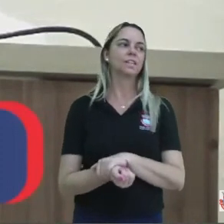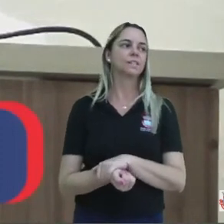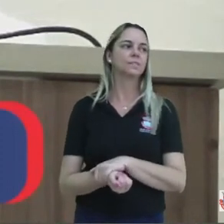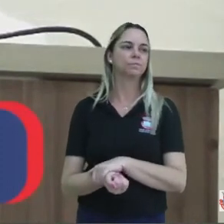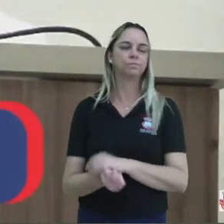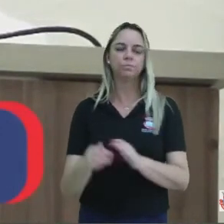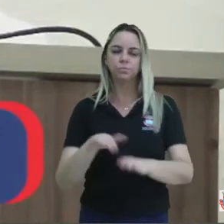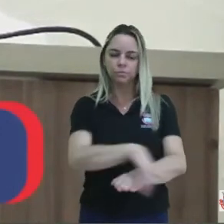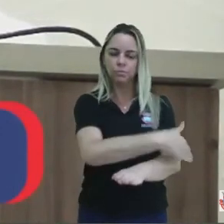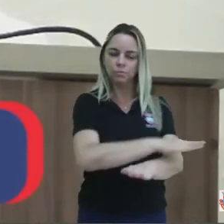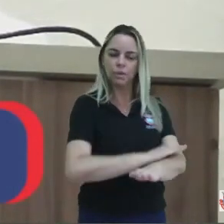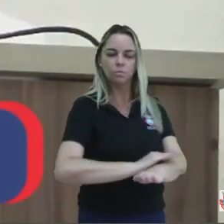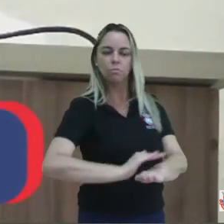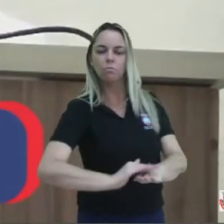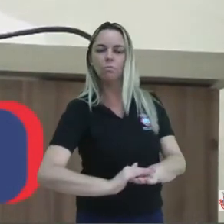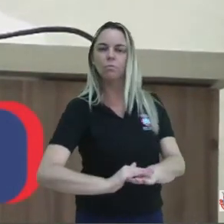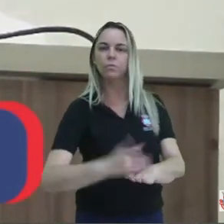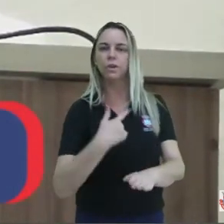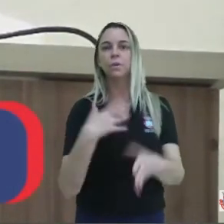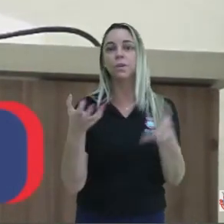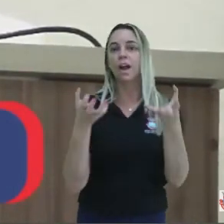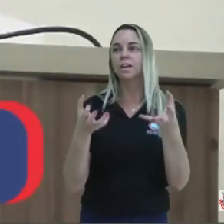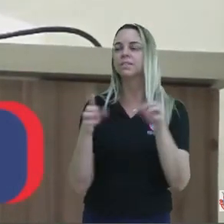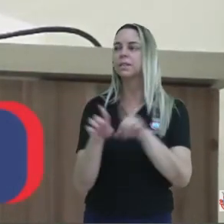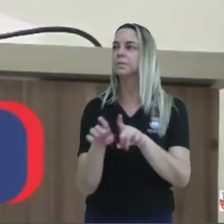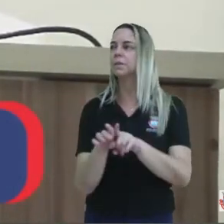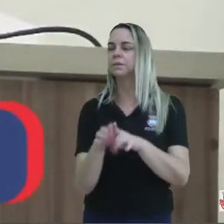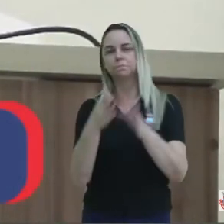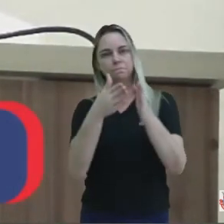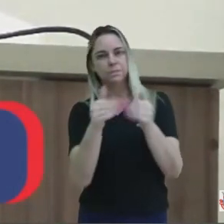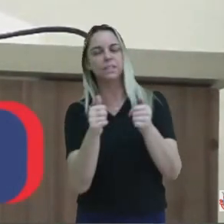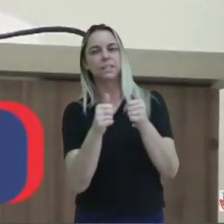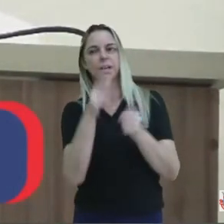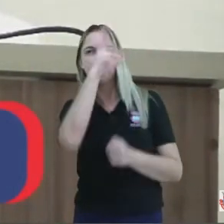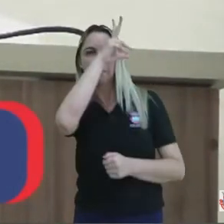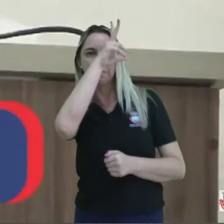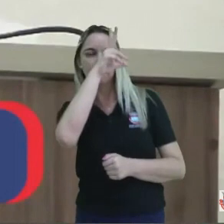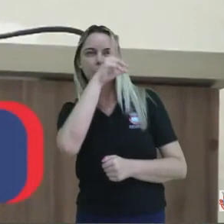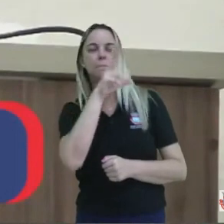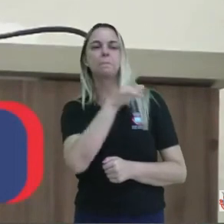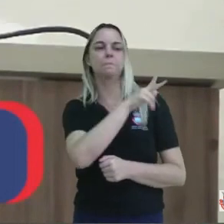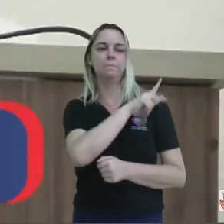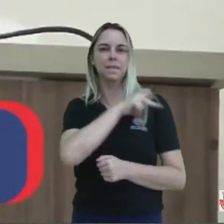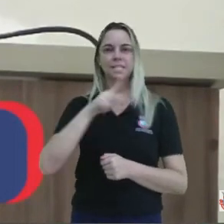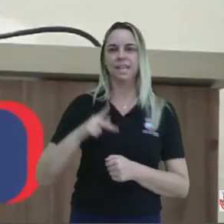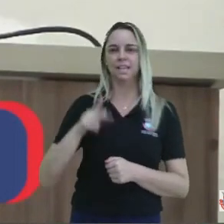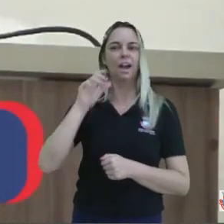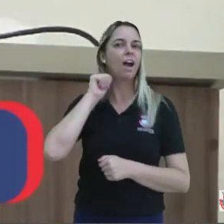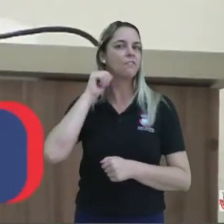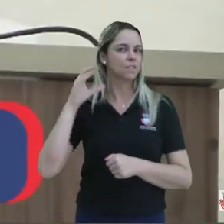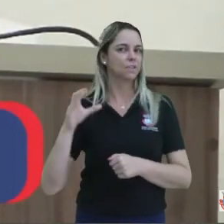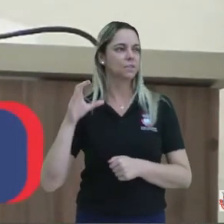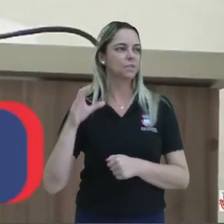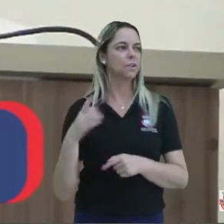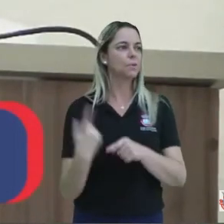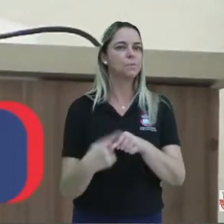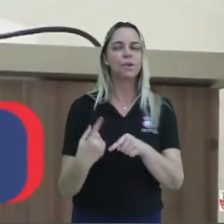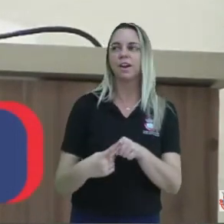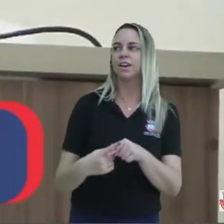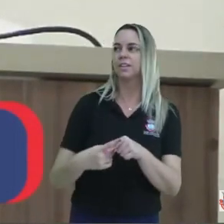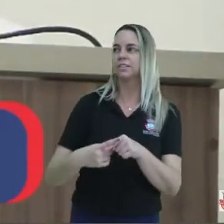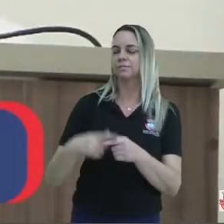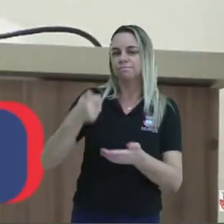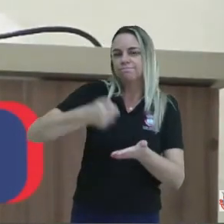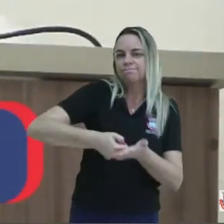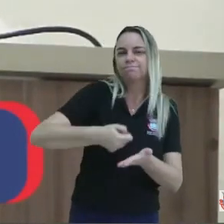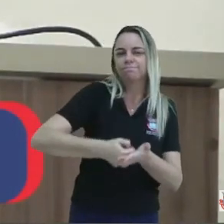Nabuco, que solicitei, coloquei requerimento e já está sendo atendido, obrigado por mais um conserto ali. E em outras